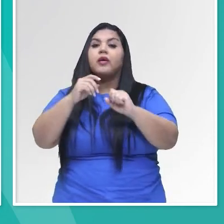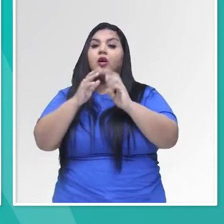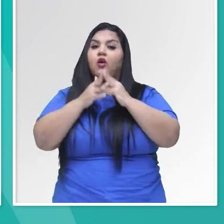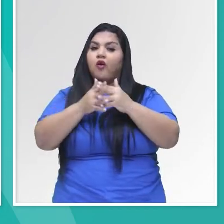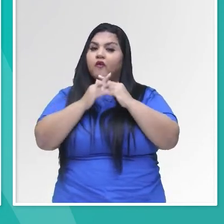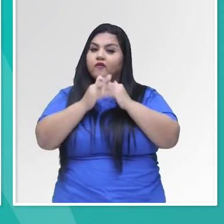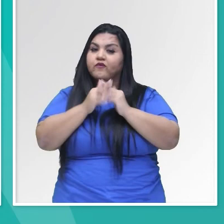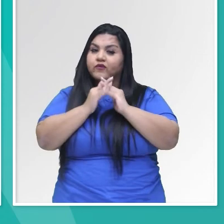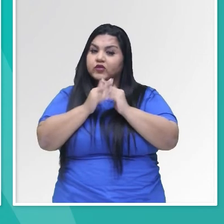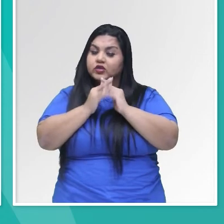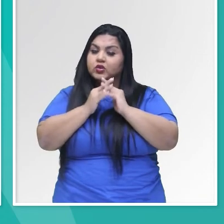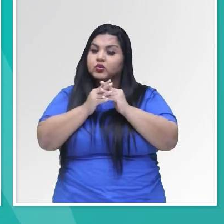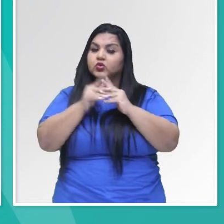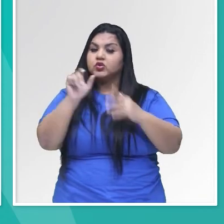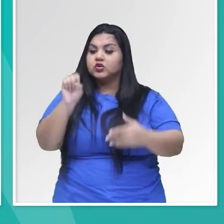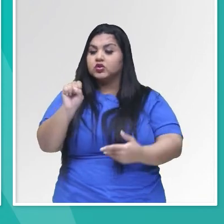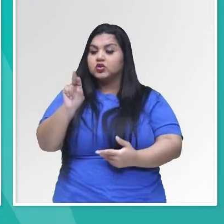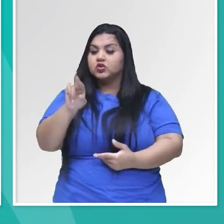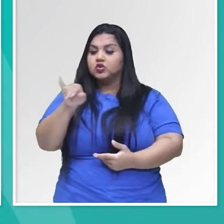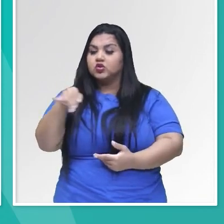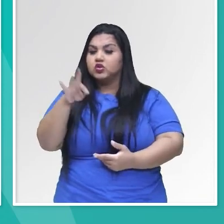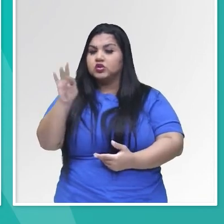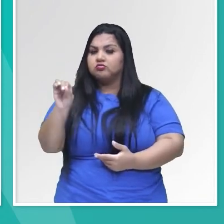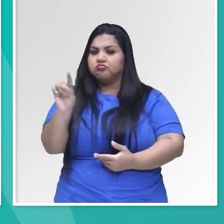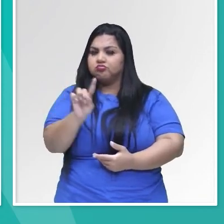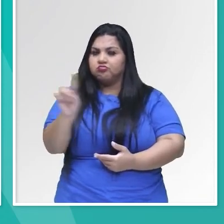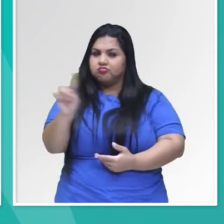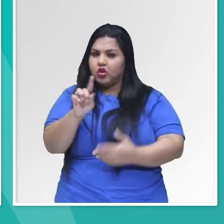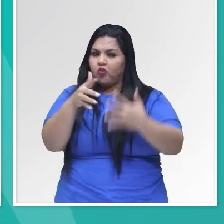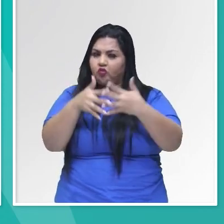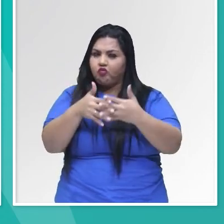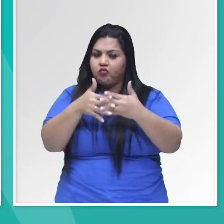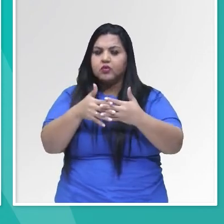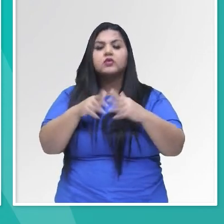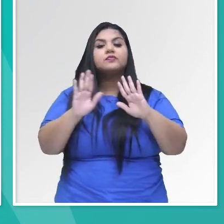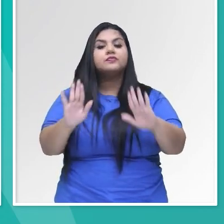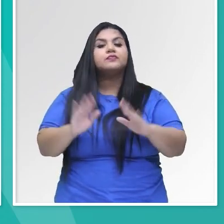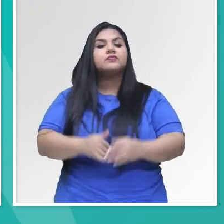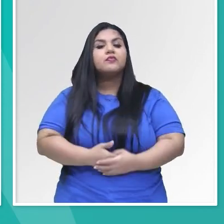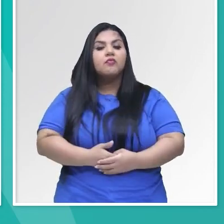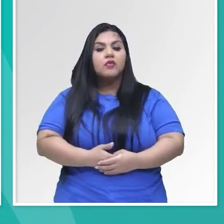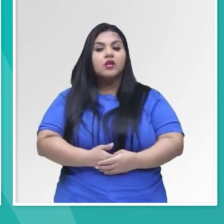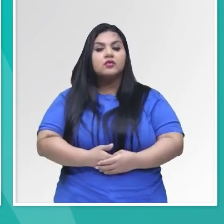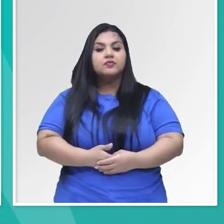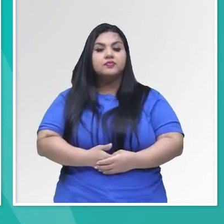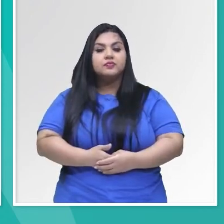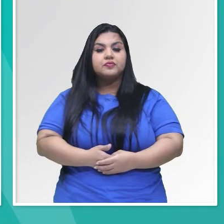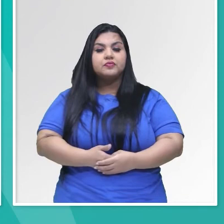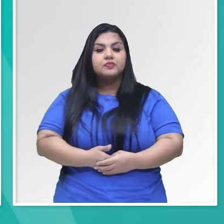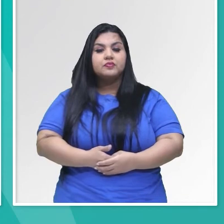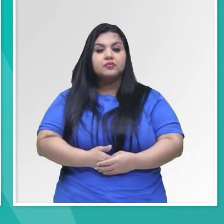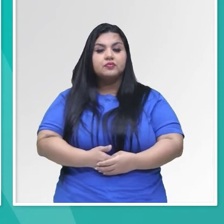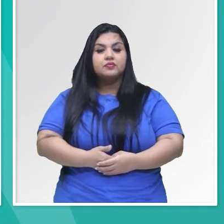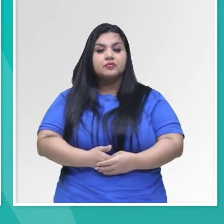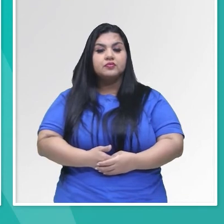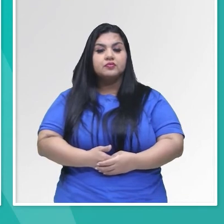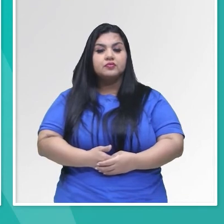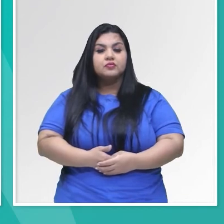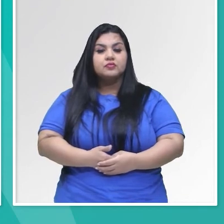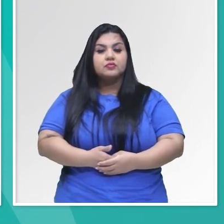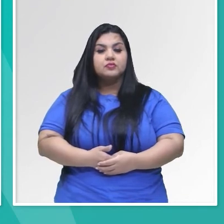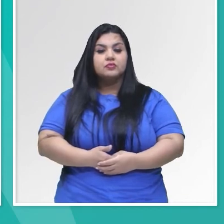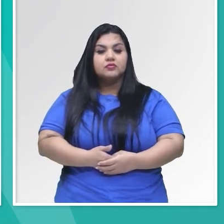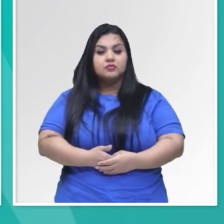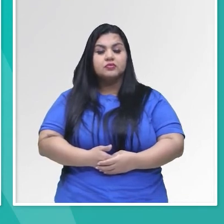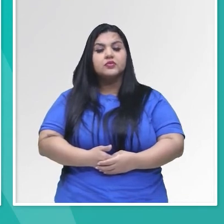bom? Para não confundir com o sujeito. Agora, olha o que eu vou fazer ainda. Eu vou fazer isto e vou repetir,